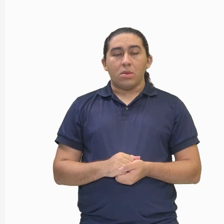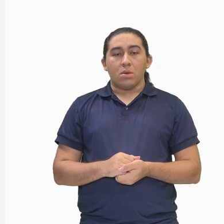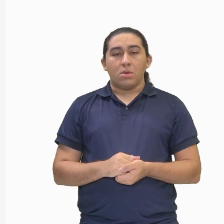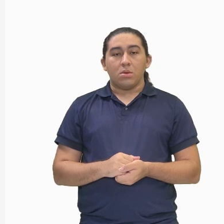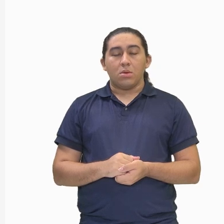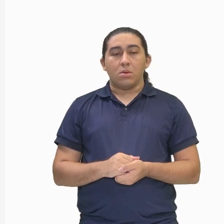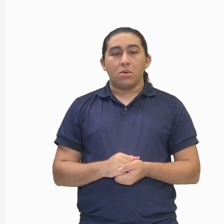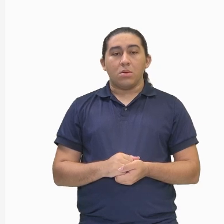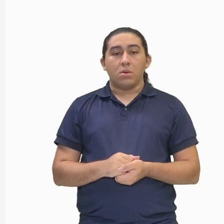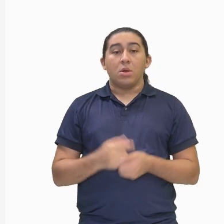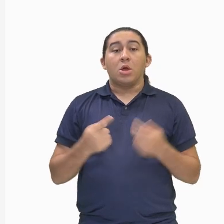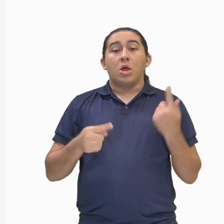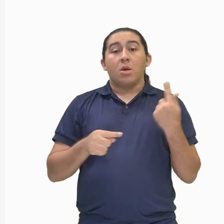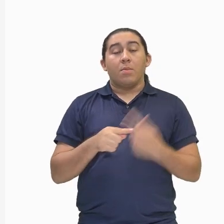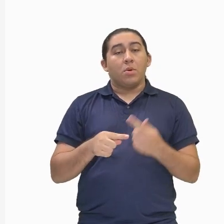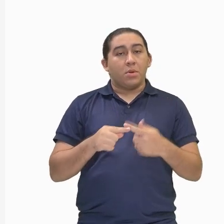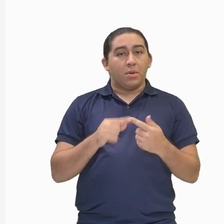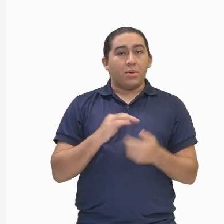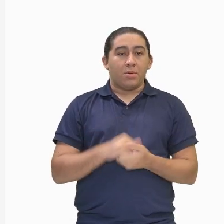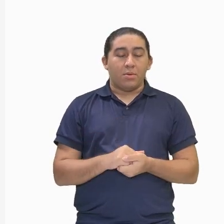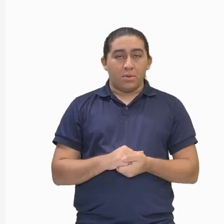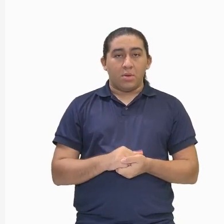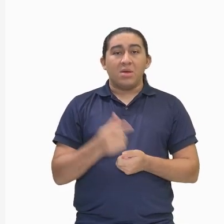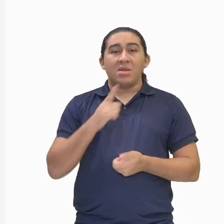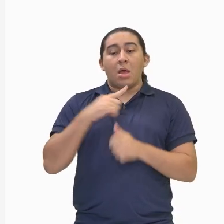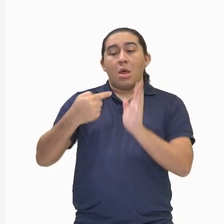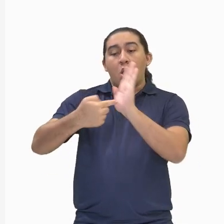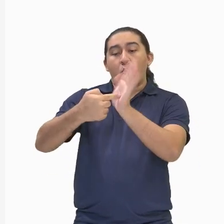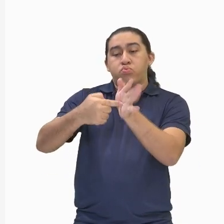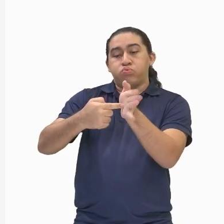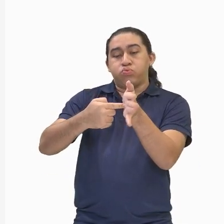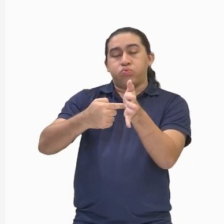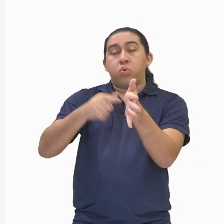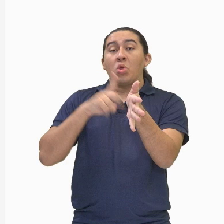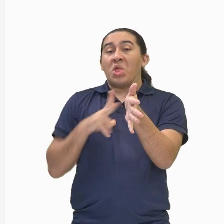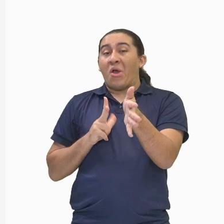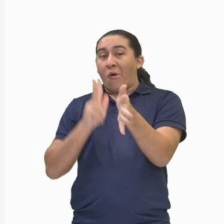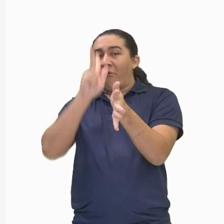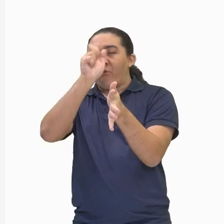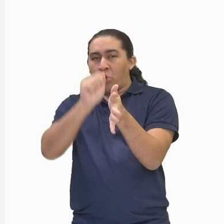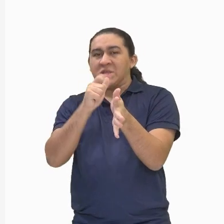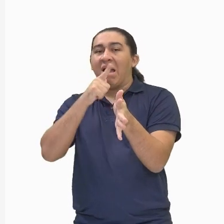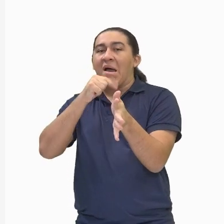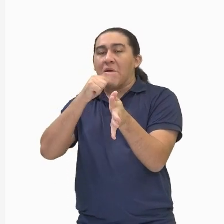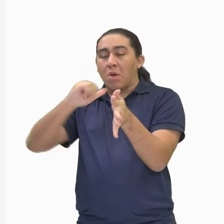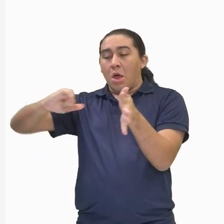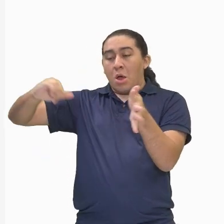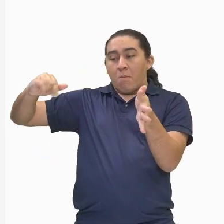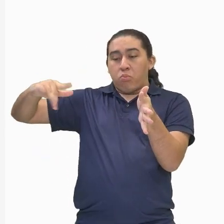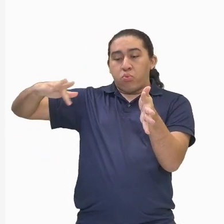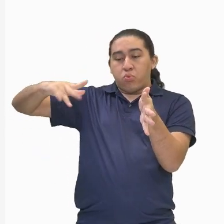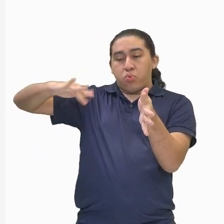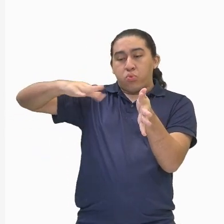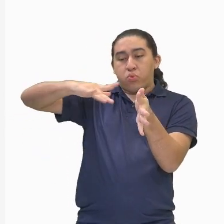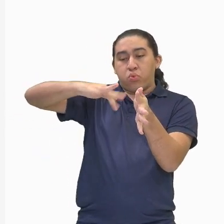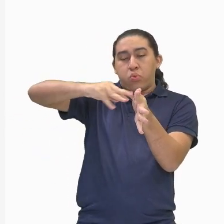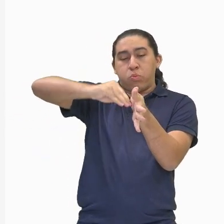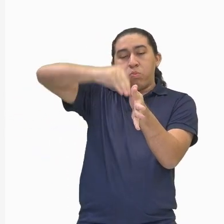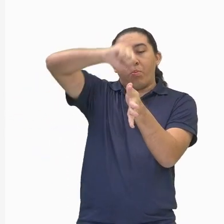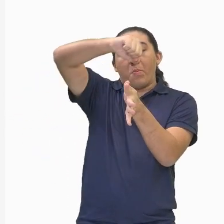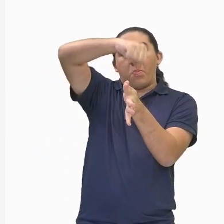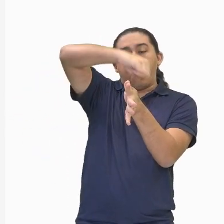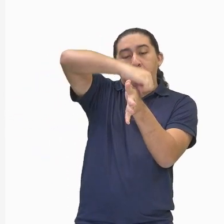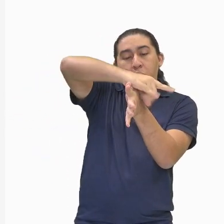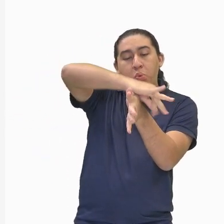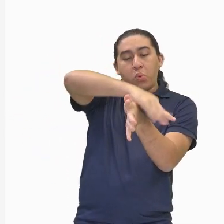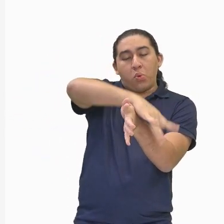a força com que a água cai descendo, né, esse desnível que tem, que é a diferença de potencial, ela